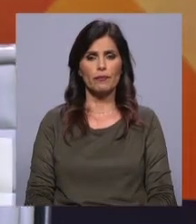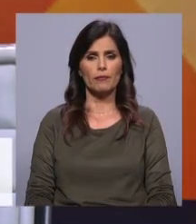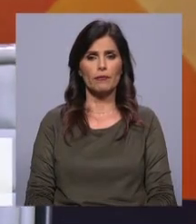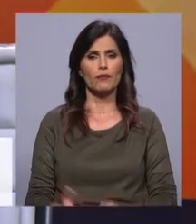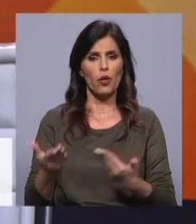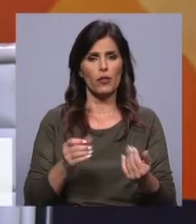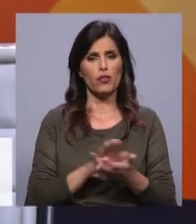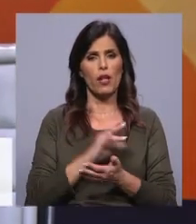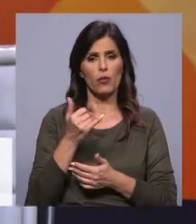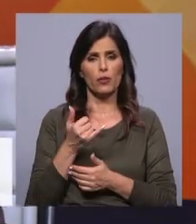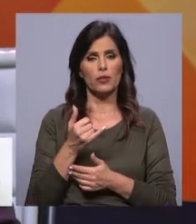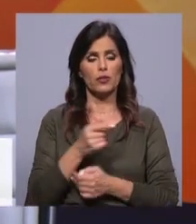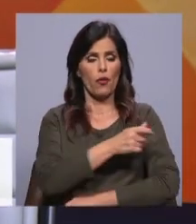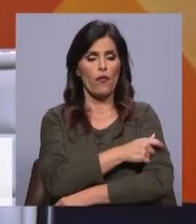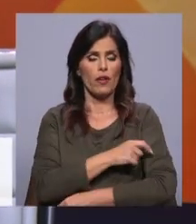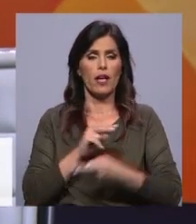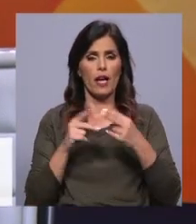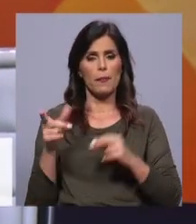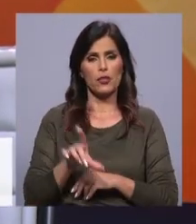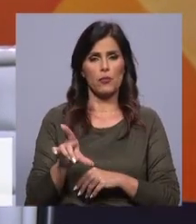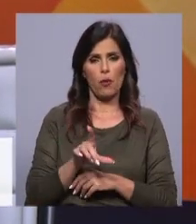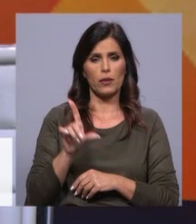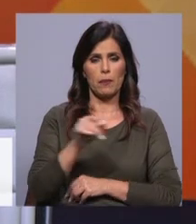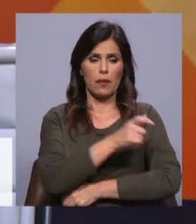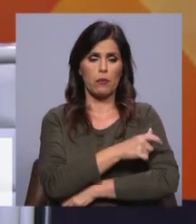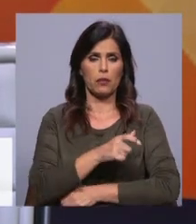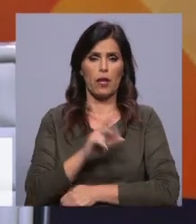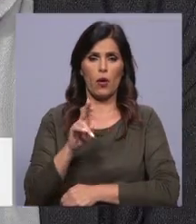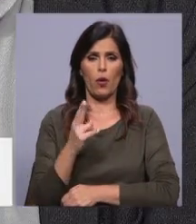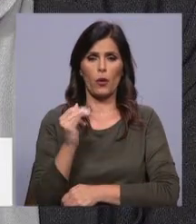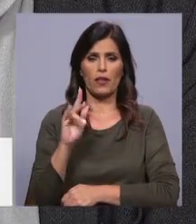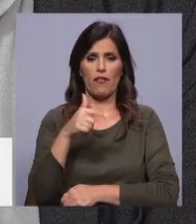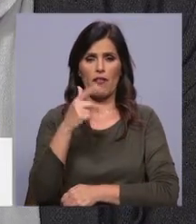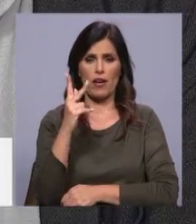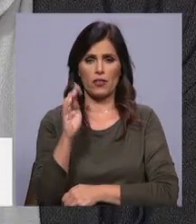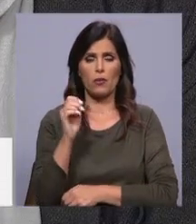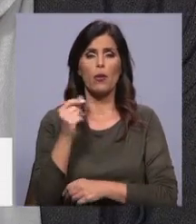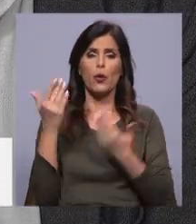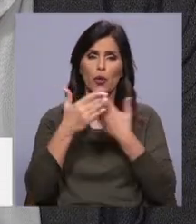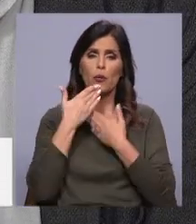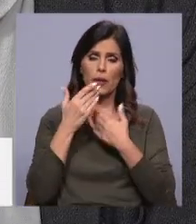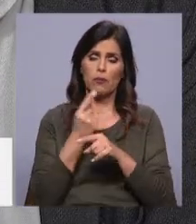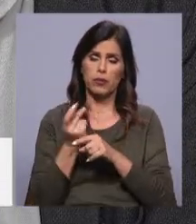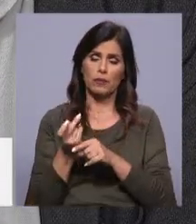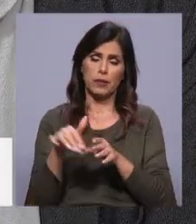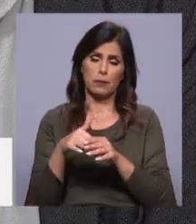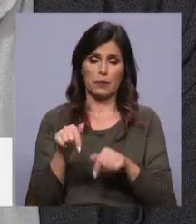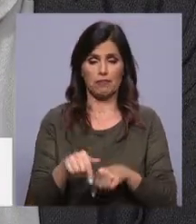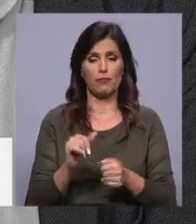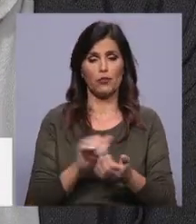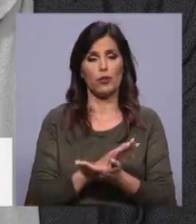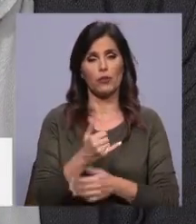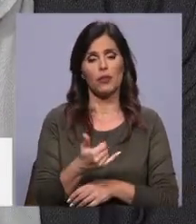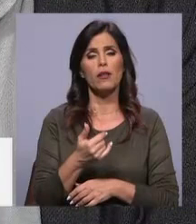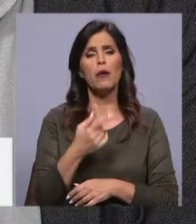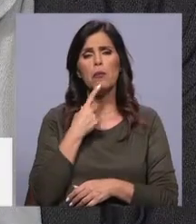é convidado o jornal Dois o vereador da Câmara de Lisboa e também Deputado Rua 8 Tavares muito boa noite obrigada por estar connosco pergunto